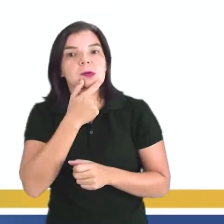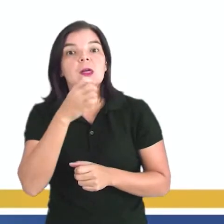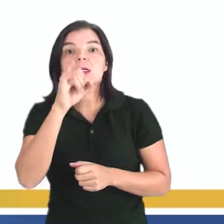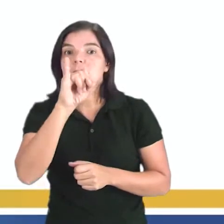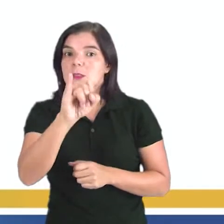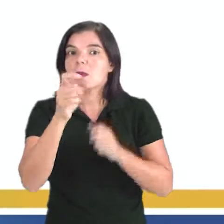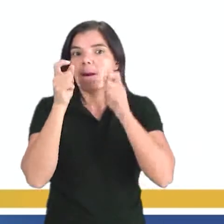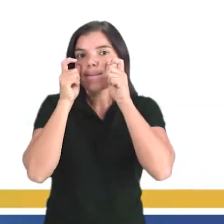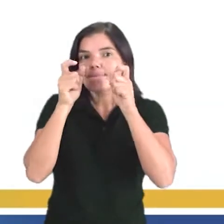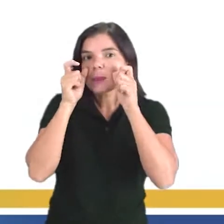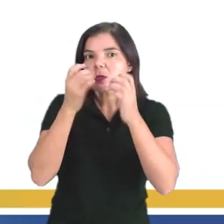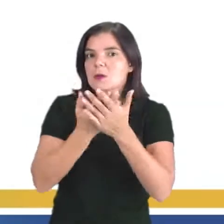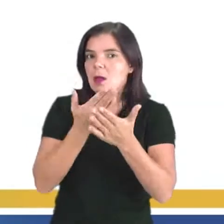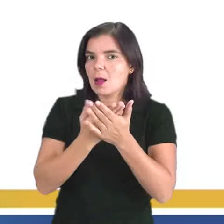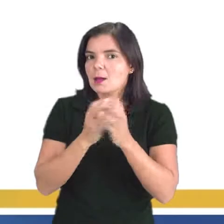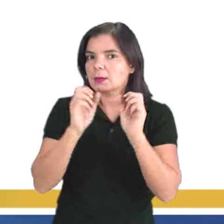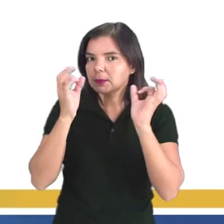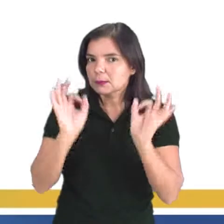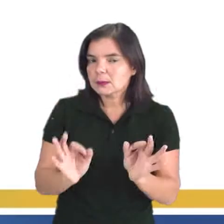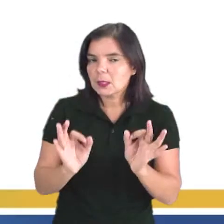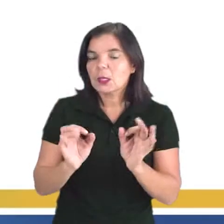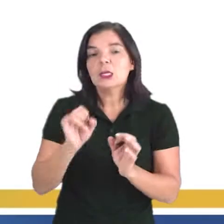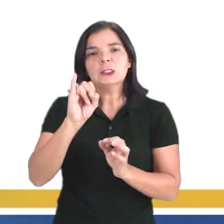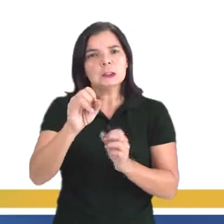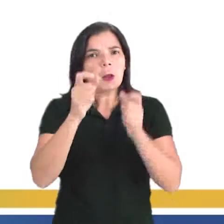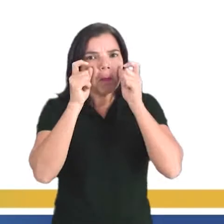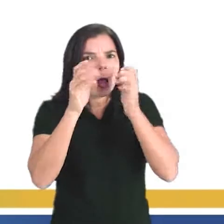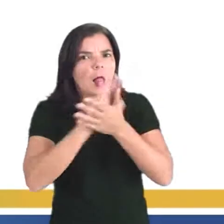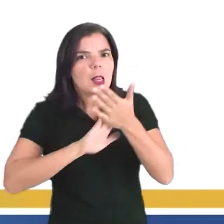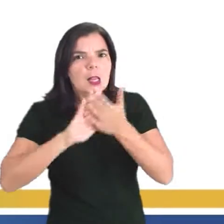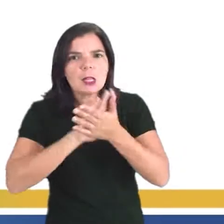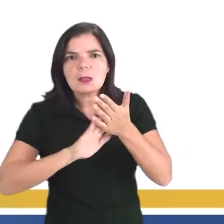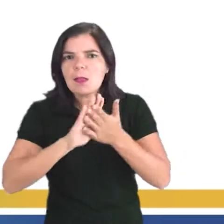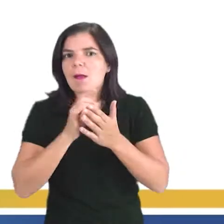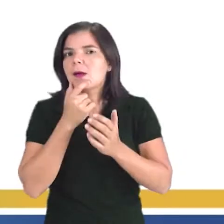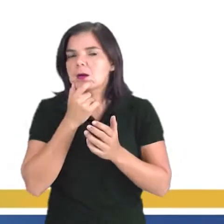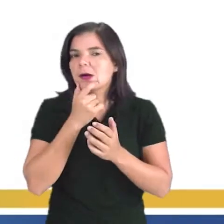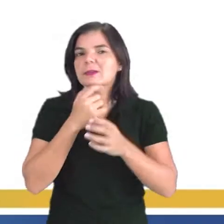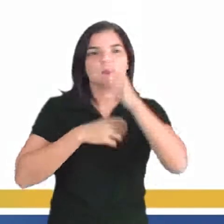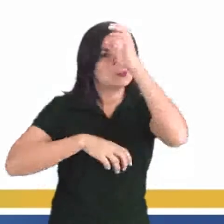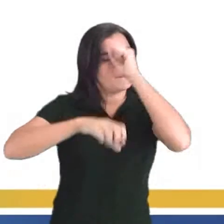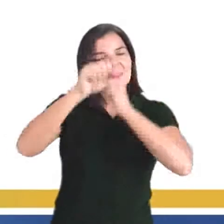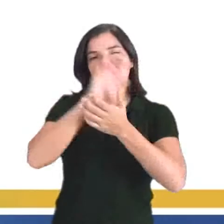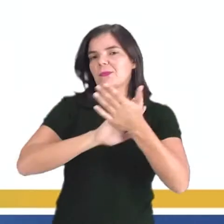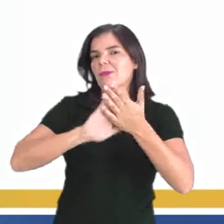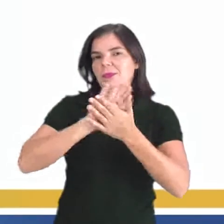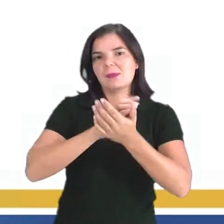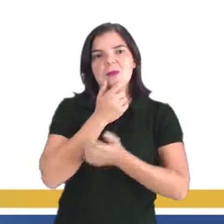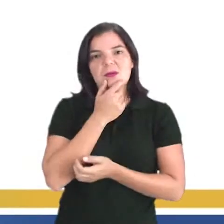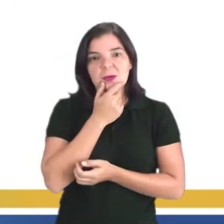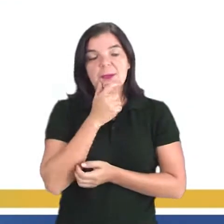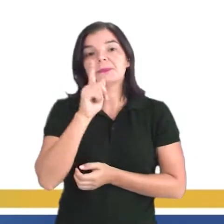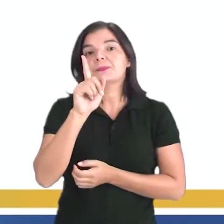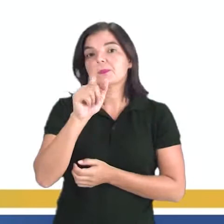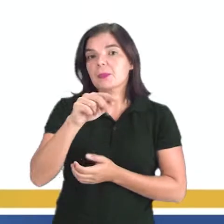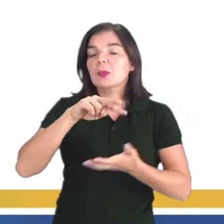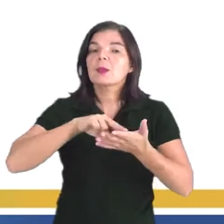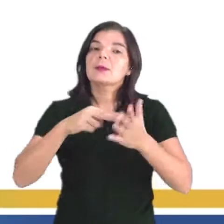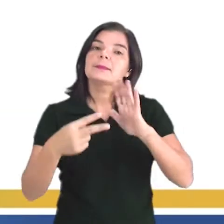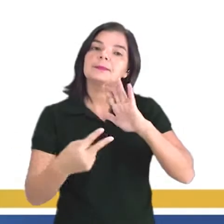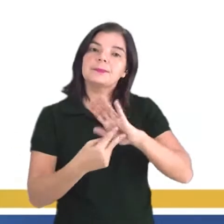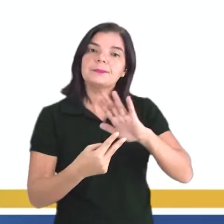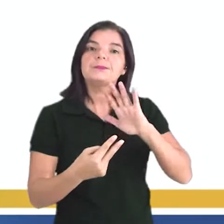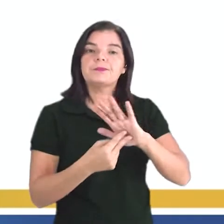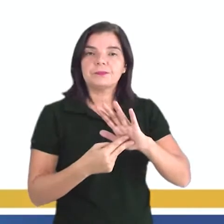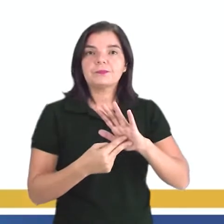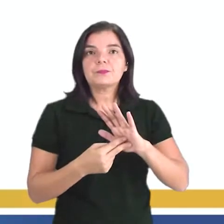prestar atenção na aula, certo? Se você não prestar atenção na aula, você não aprende inglês. Então, esse é o sentido das